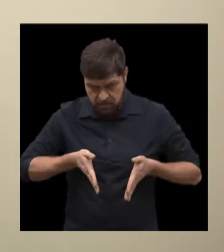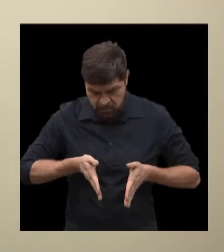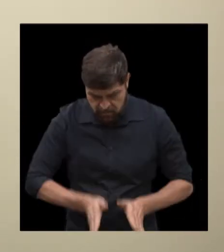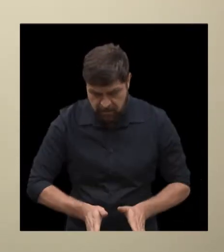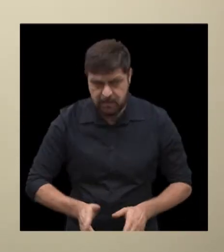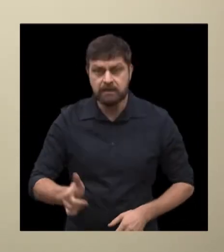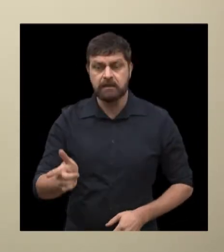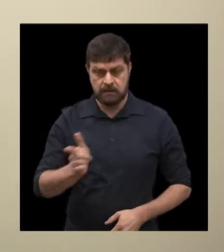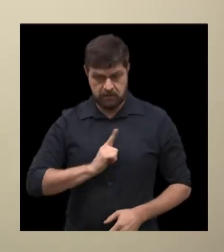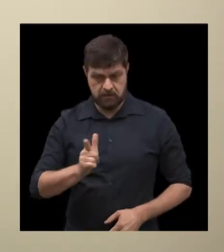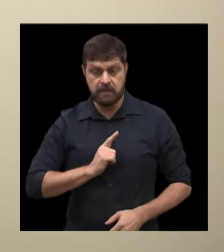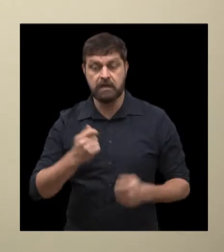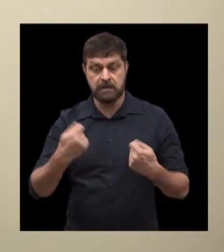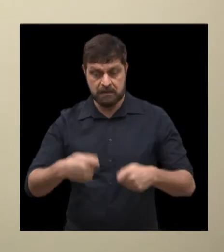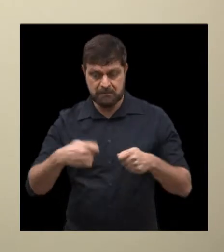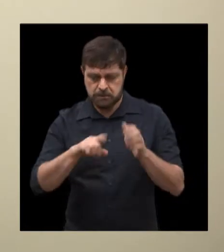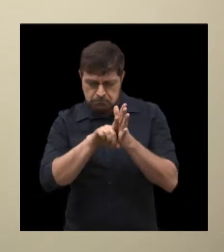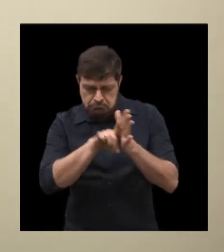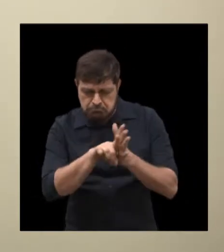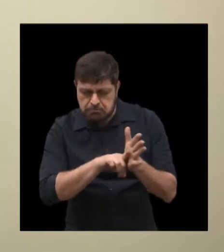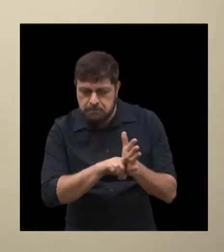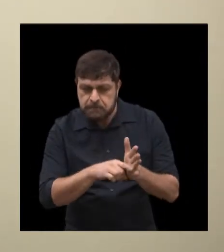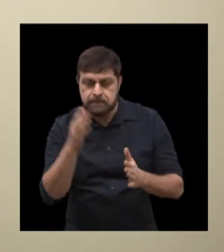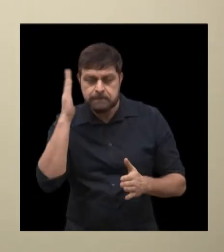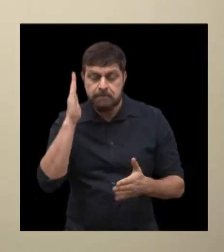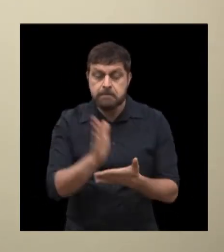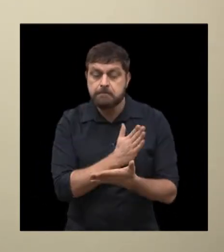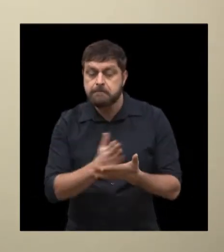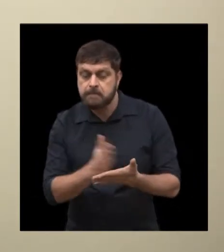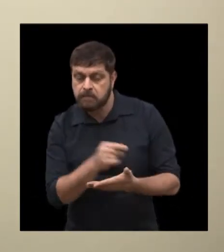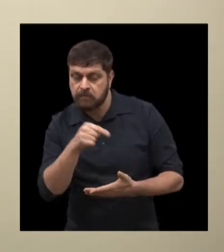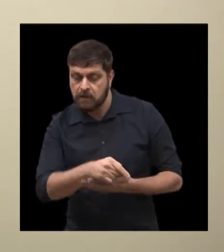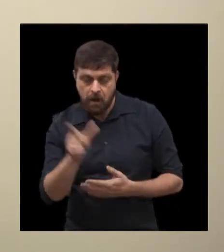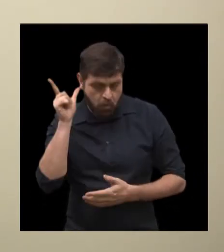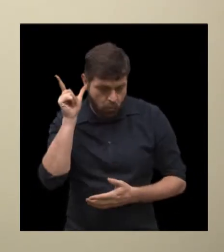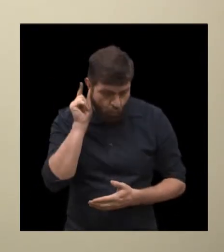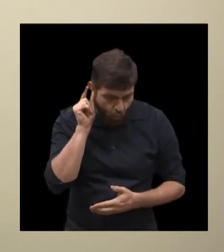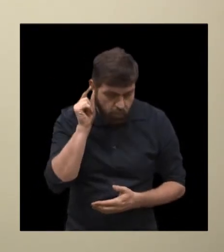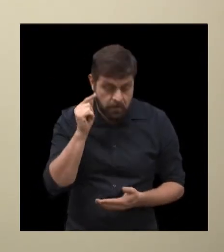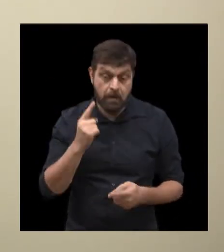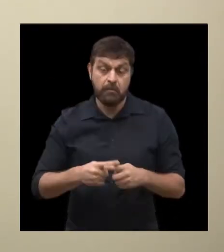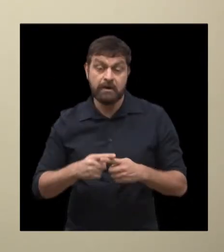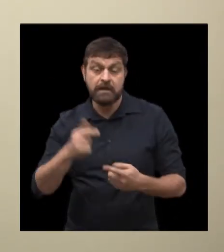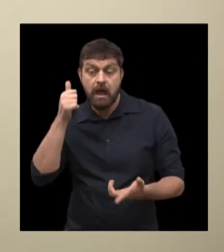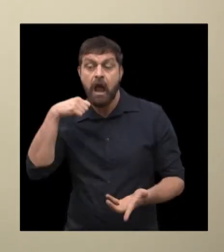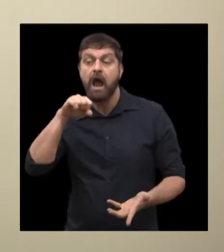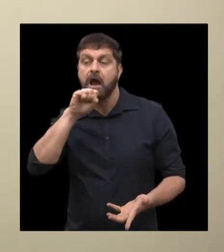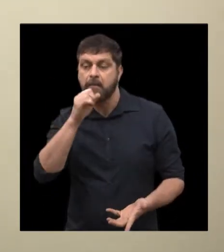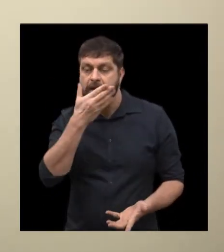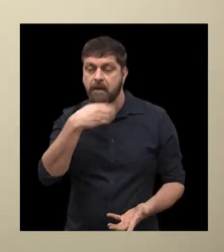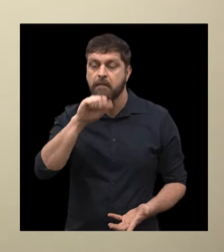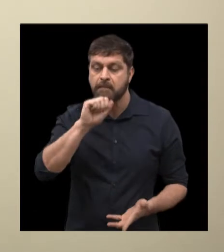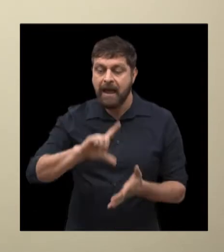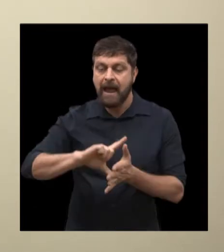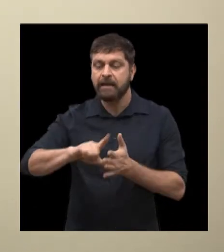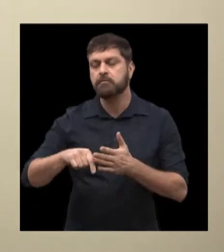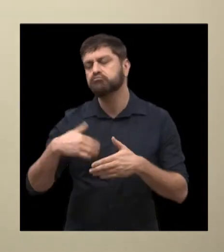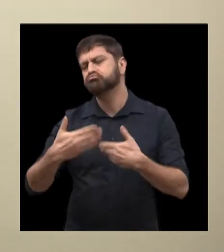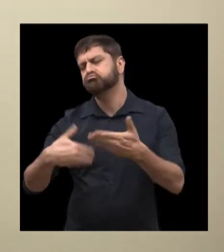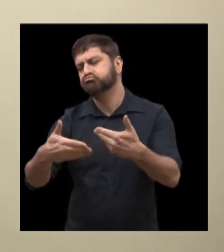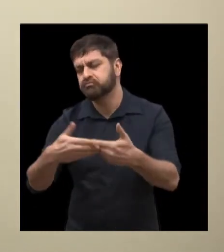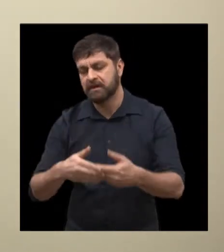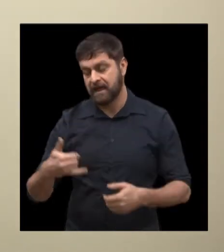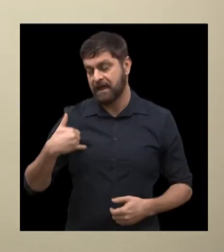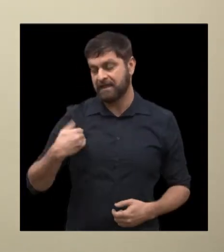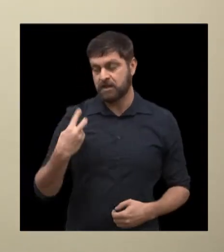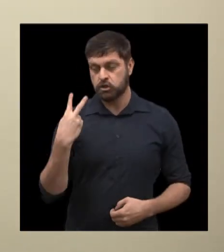hospital que tenha o nascimento de crianças, a mãe, os pais só vão perceber quando a criança deveria estar começando a falar, por volta